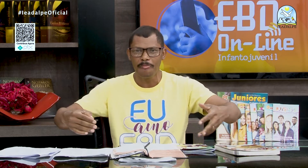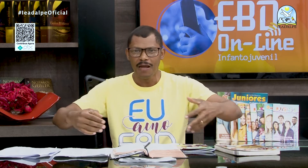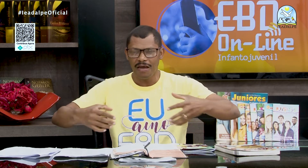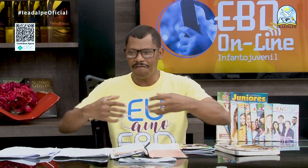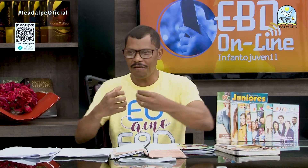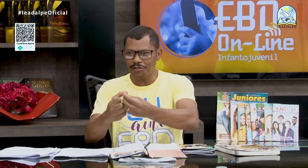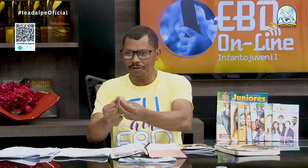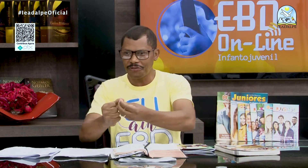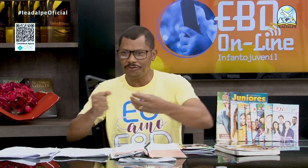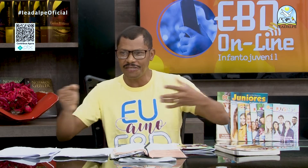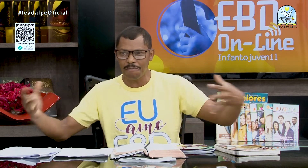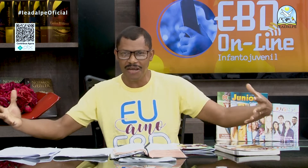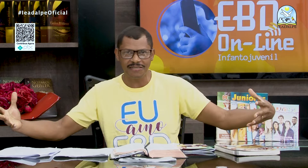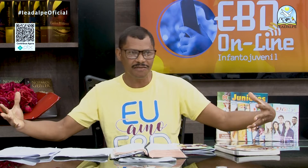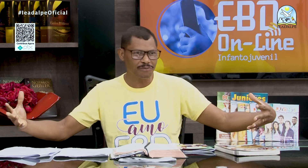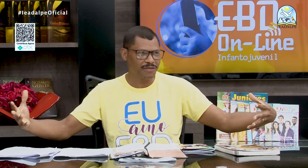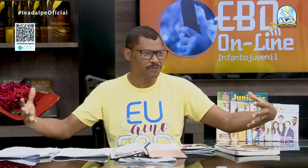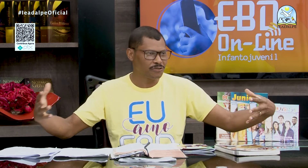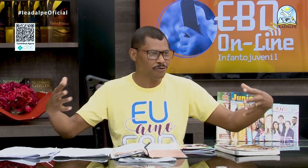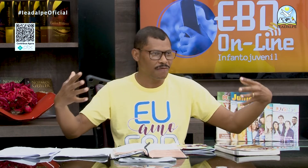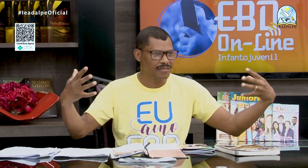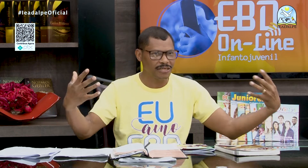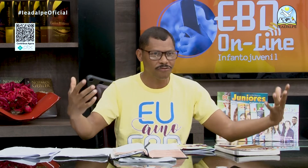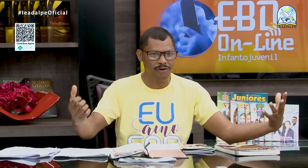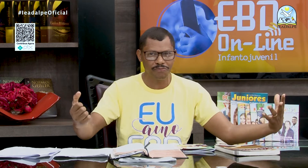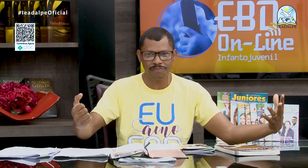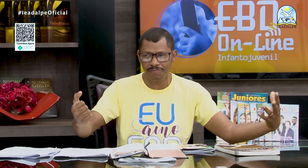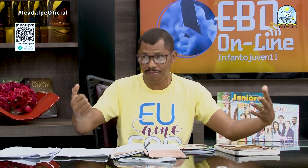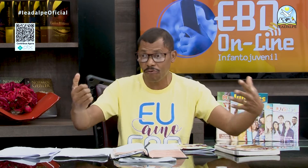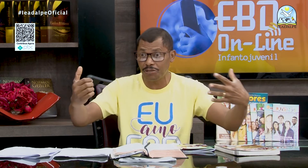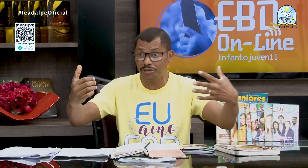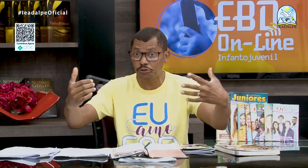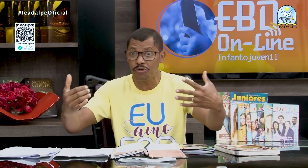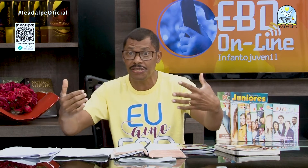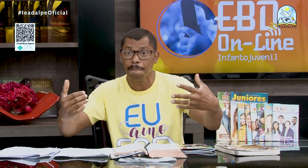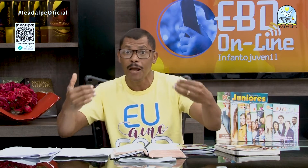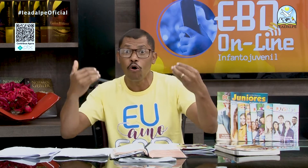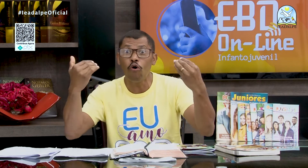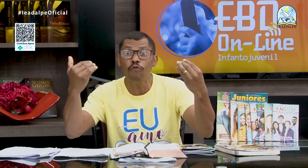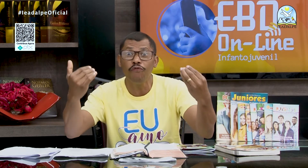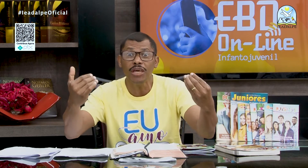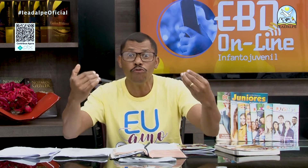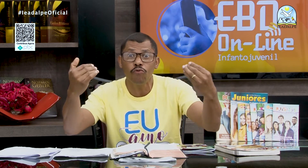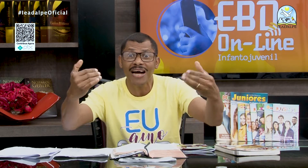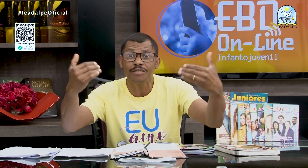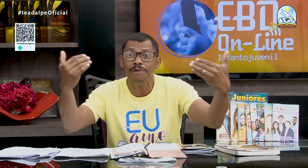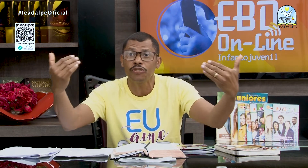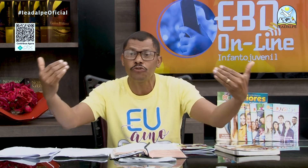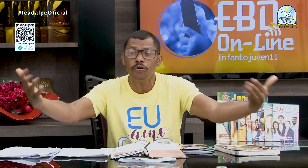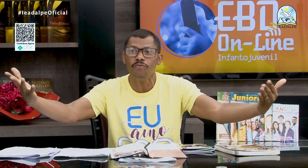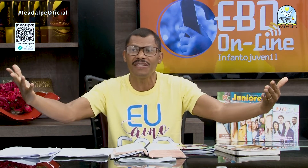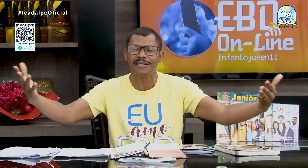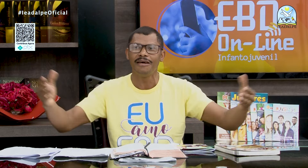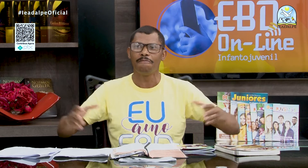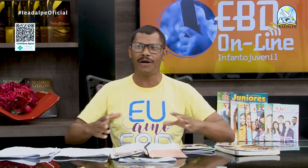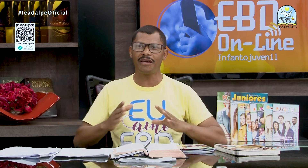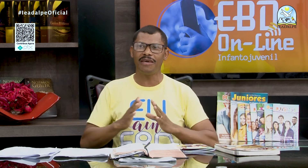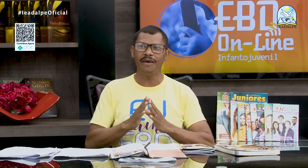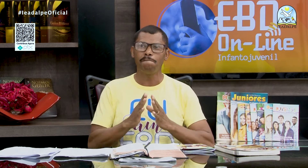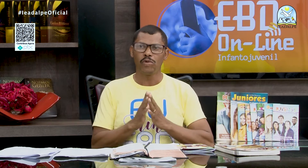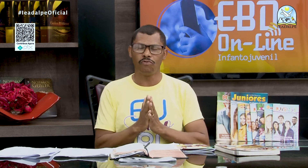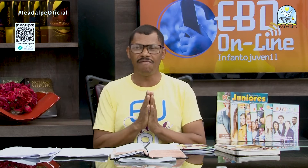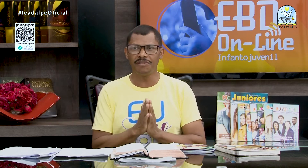civilização e vendo as pessoas abraçando as pessoas conversando com com as pessoas ouvindo as pessoas